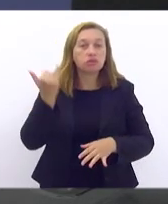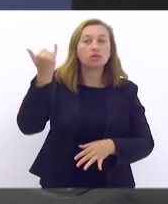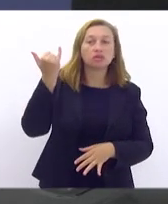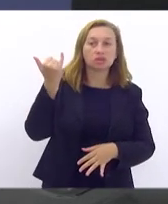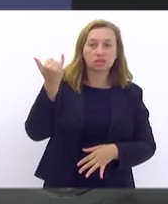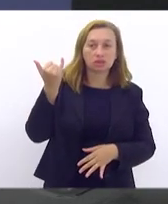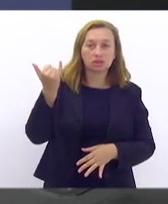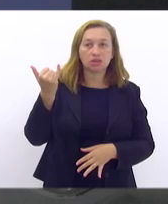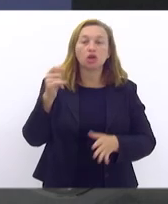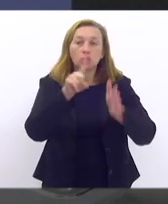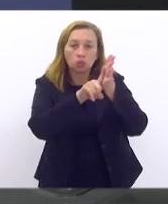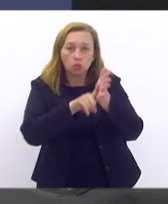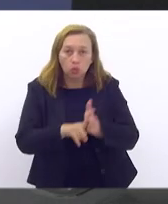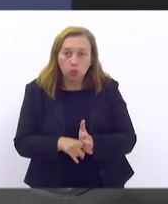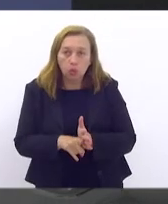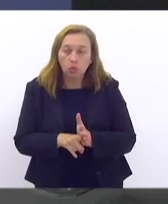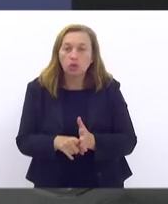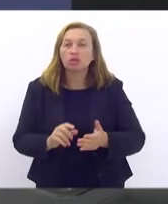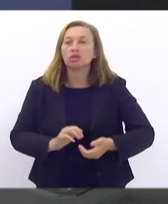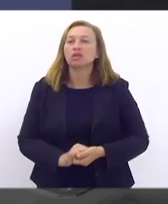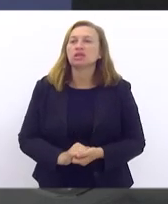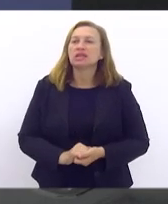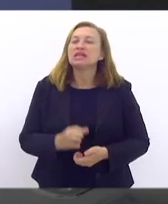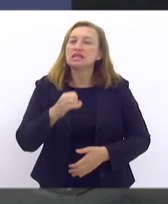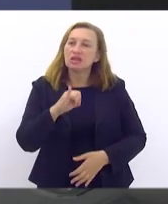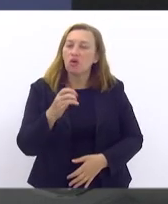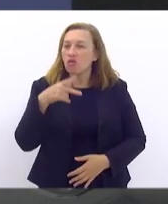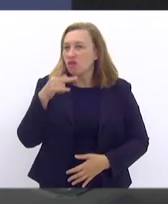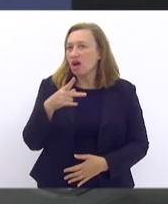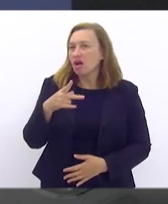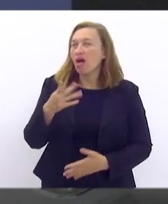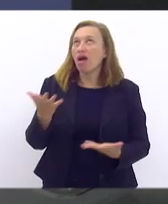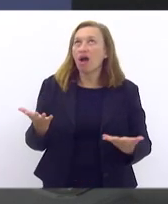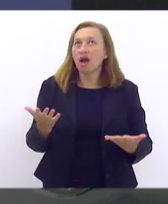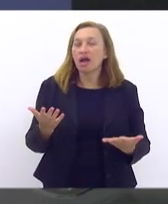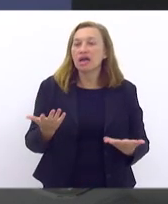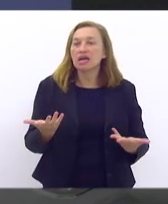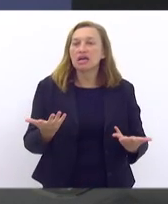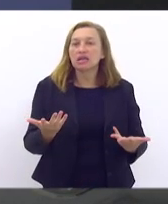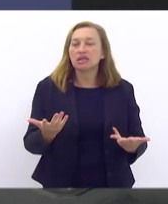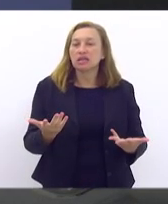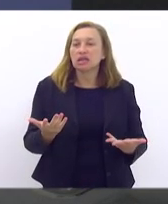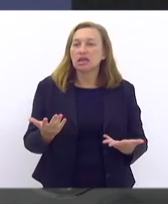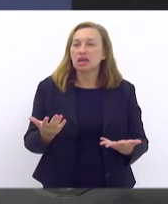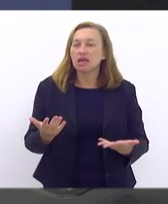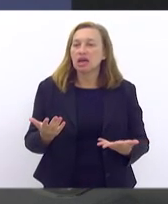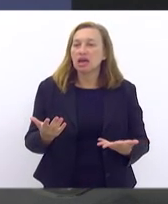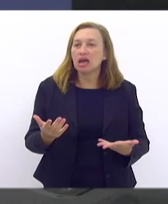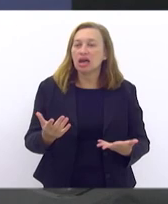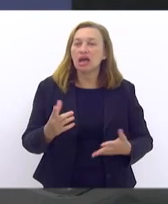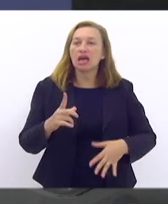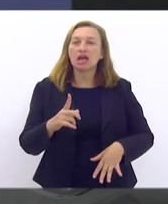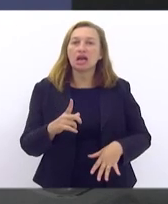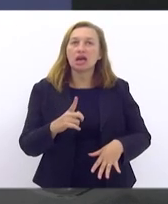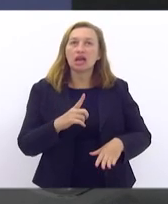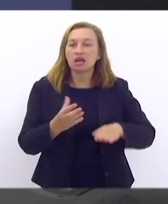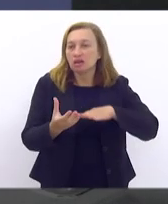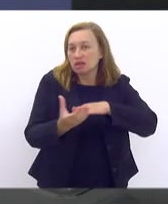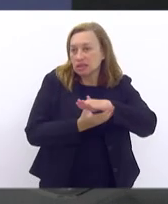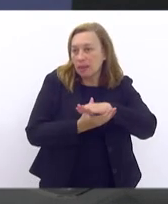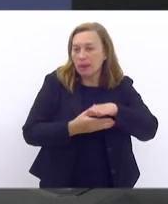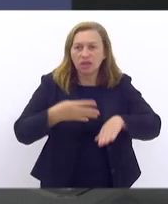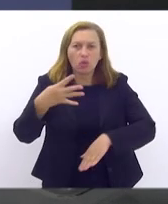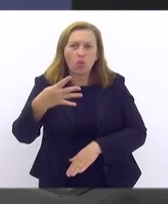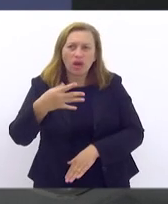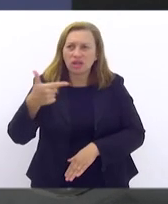no exame. E aquelas que, se eu digo, ah, ele tem uma pisada, ele calça 42.